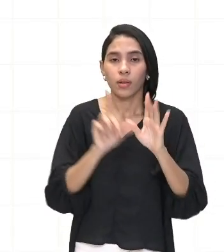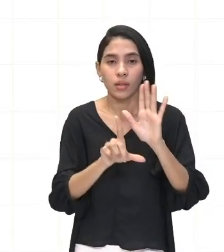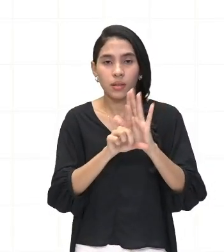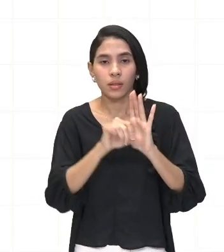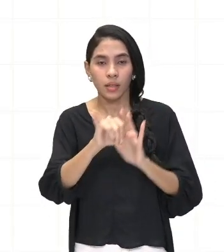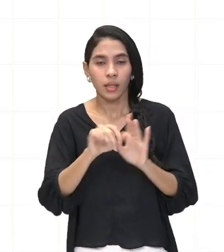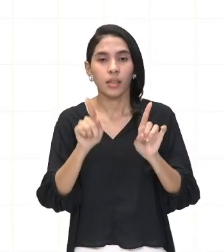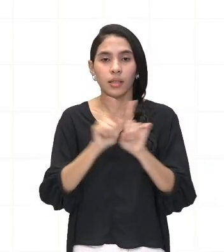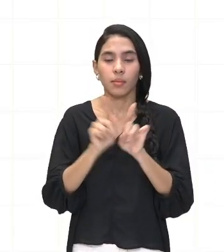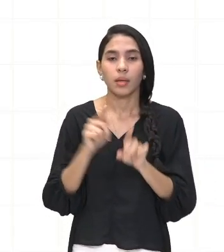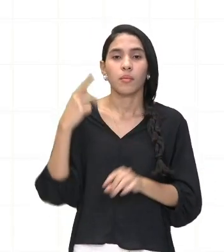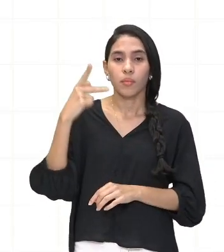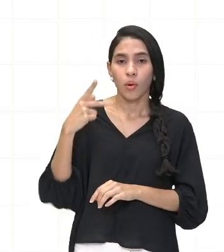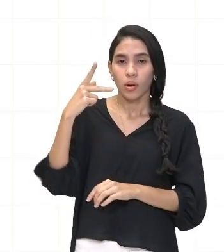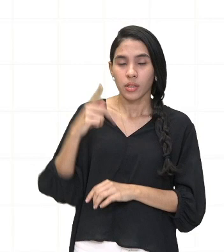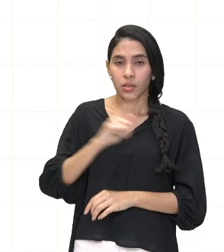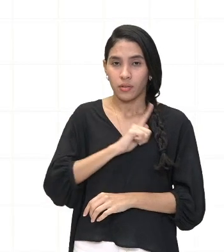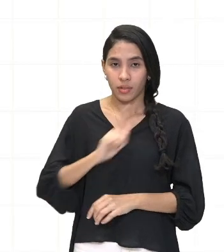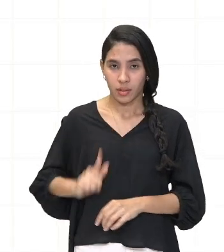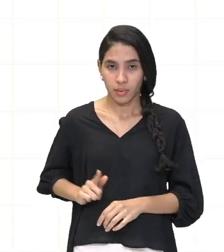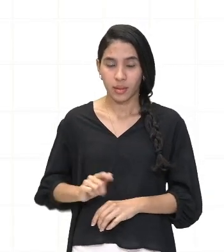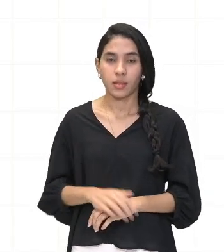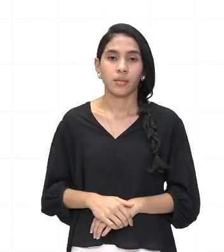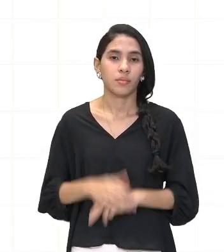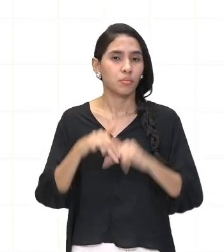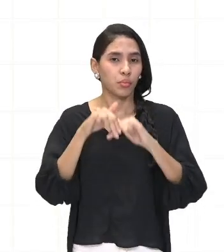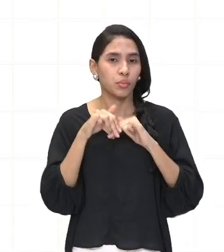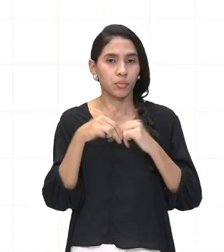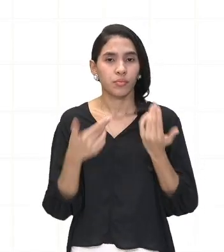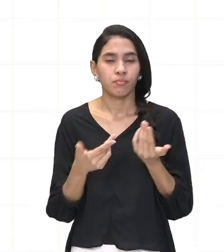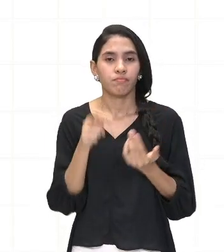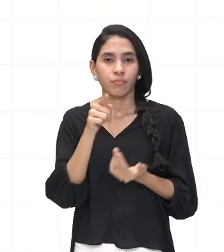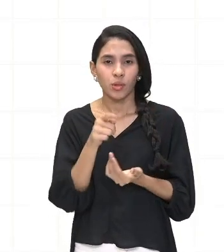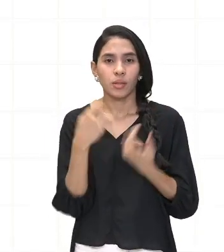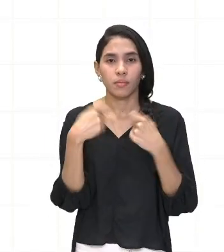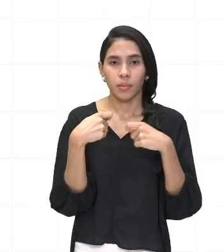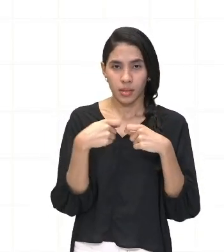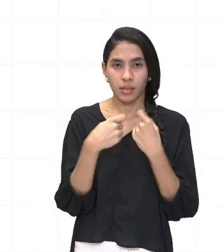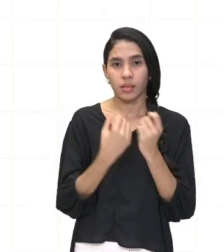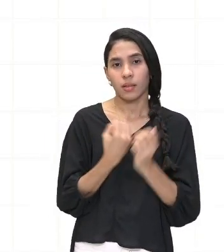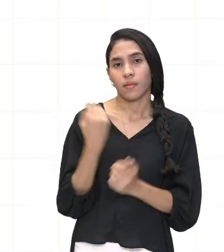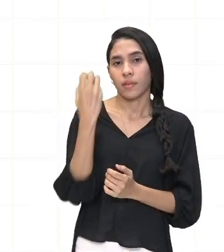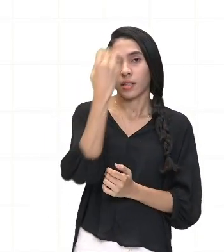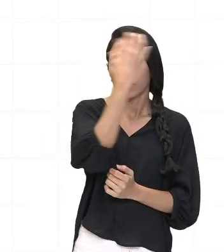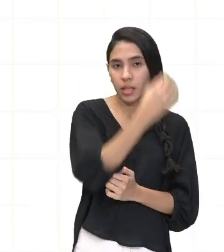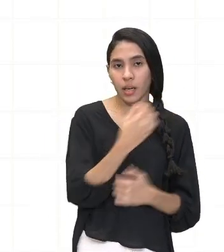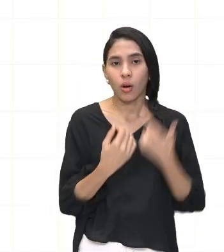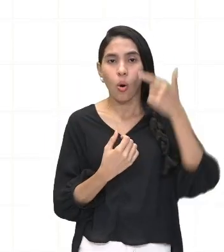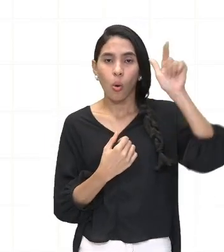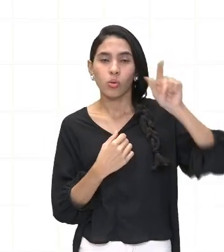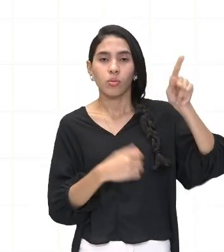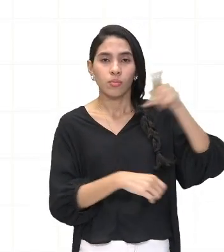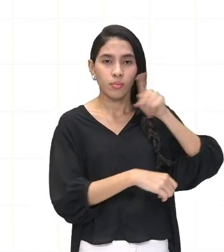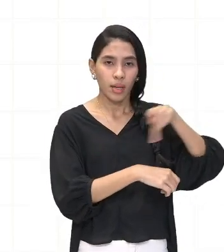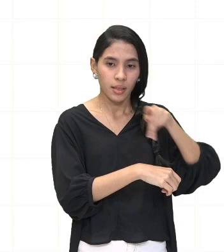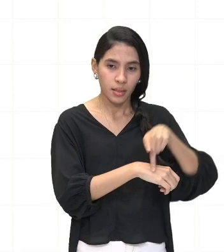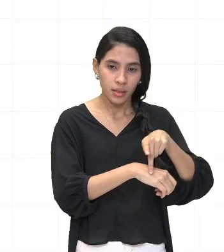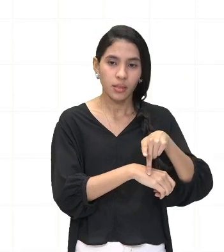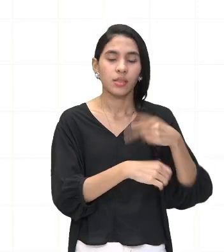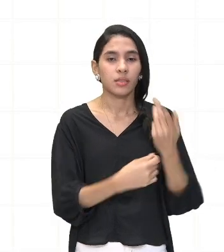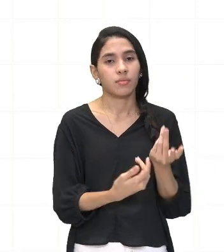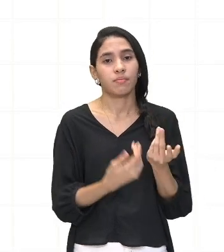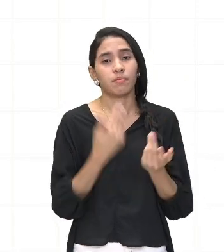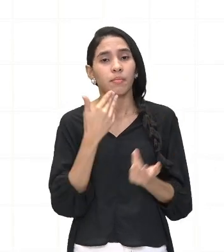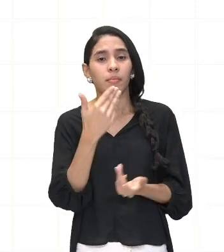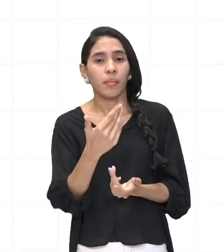políticas governamentais. Por isso que, quando você precisa viajar para determinados países, eles